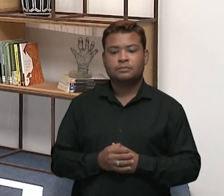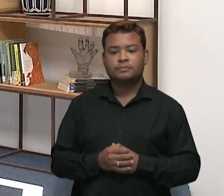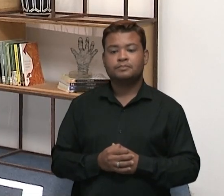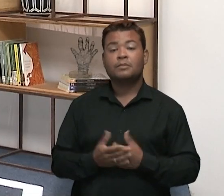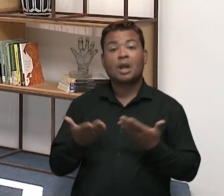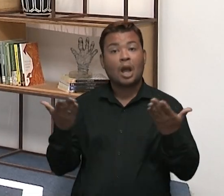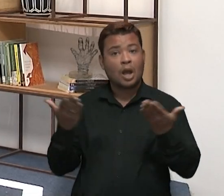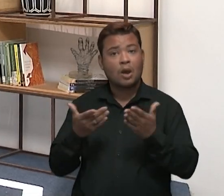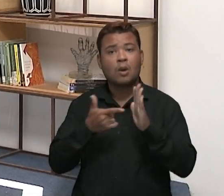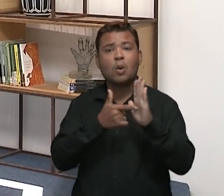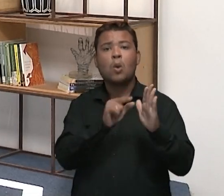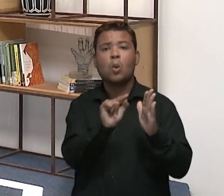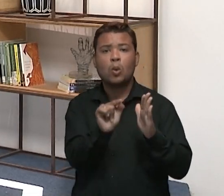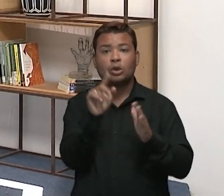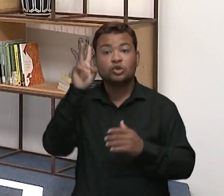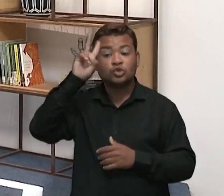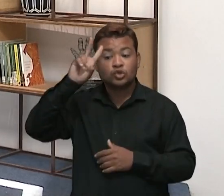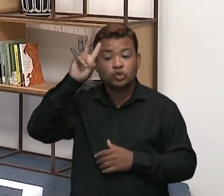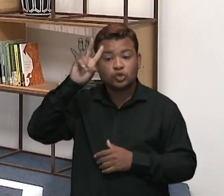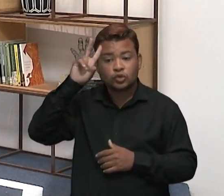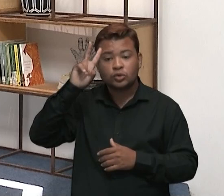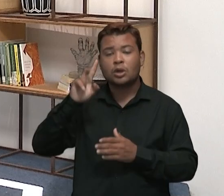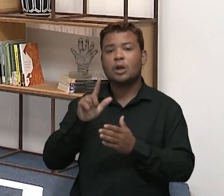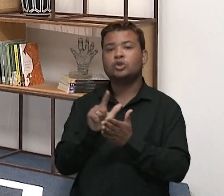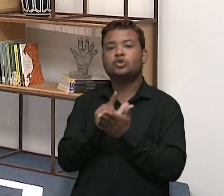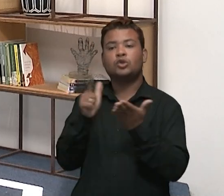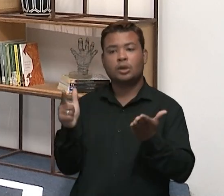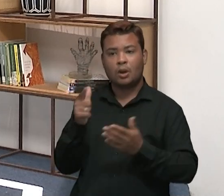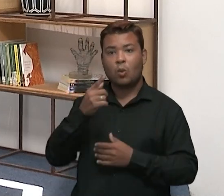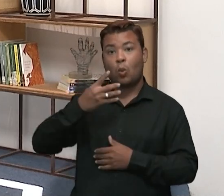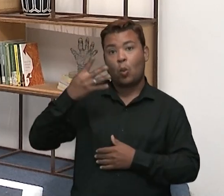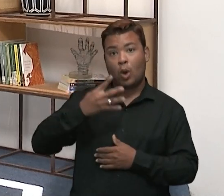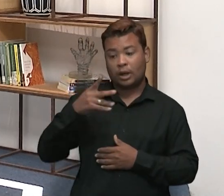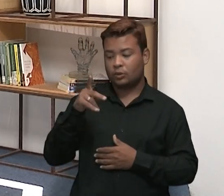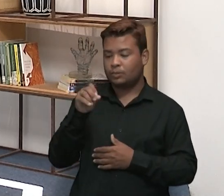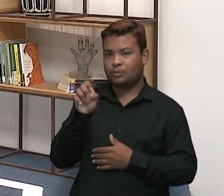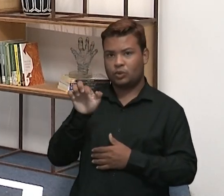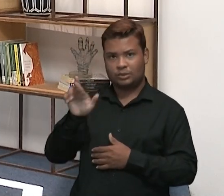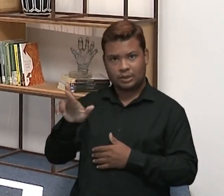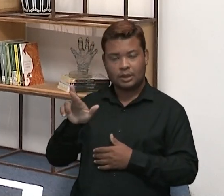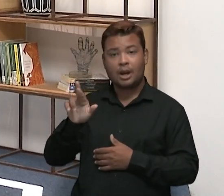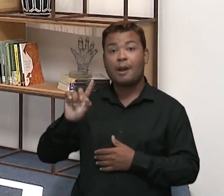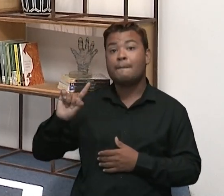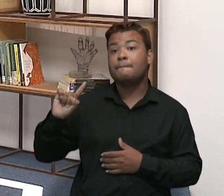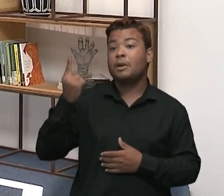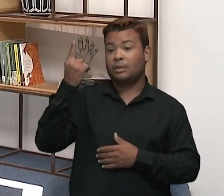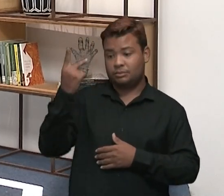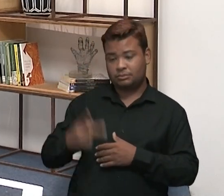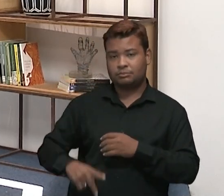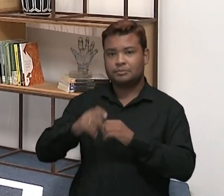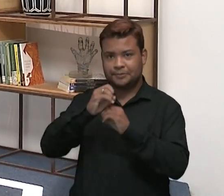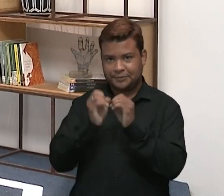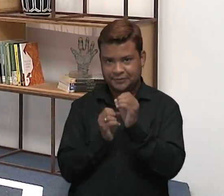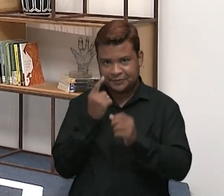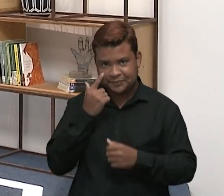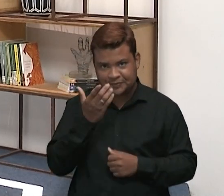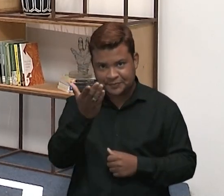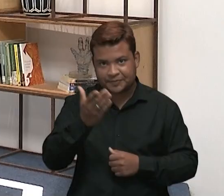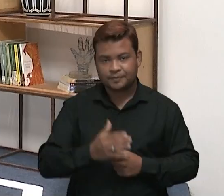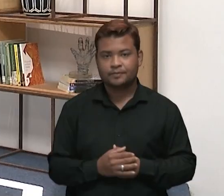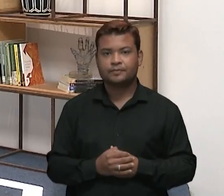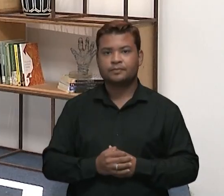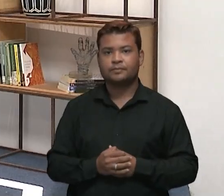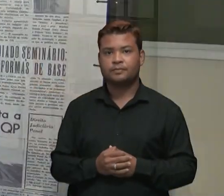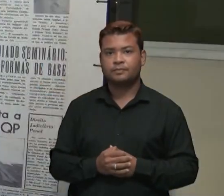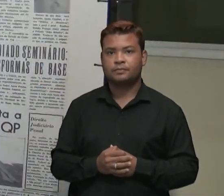Agora vamos conhecer um pouco da história do jornal Quarto Poder, o primeiro veículo oficial da UFG.